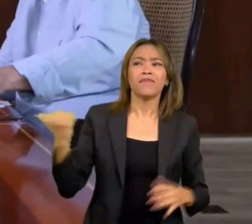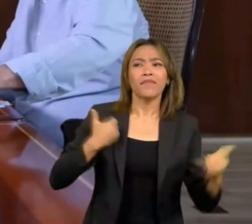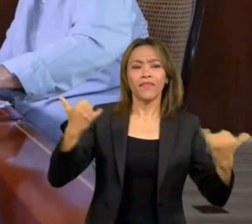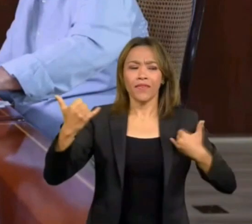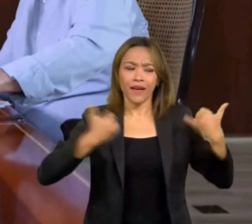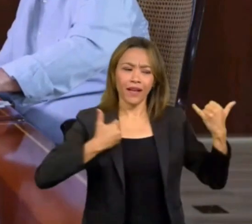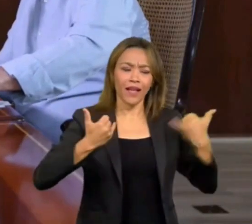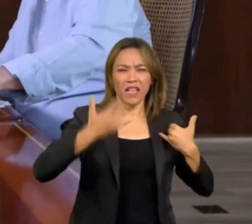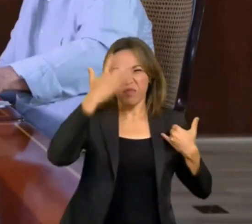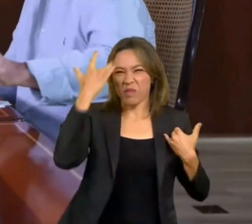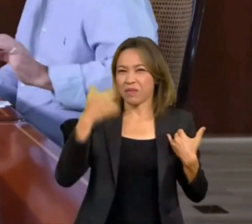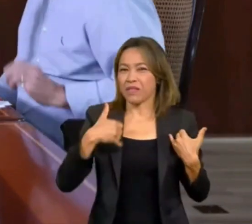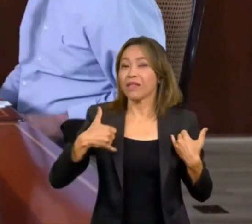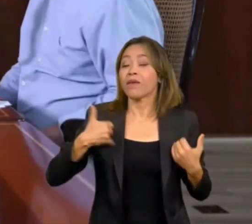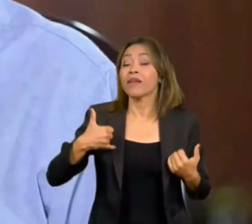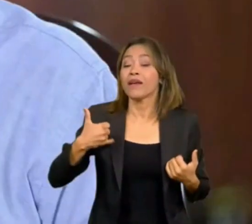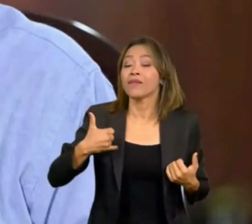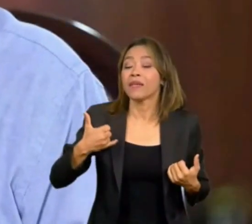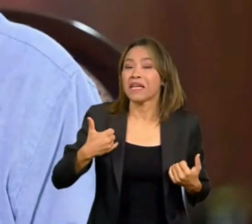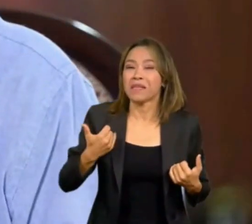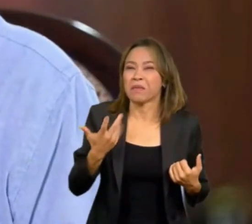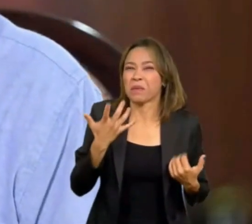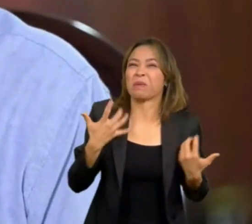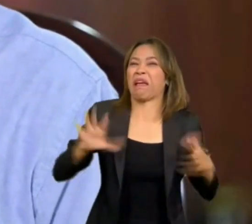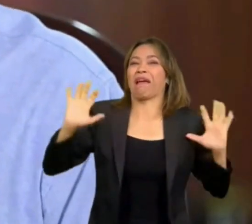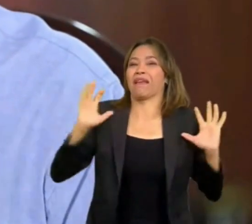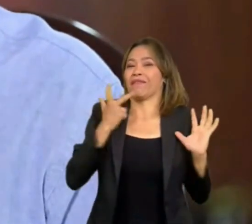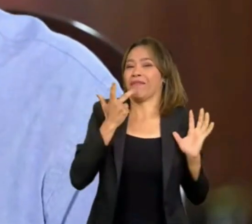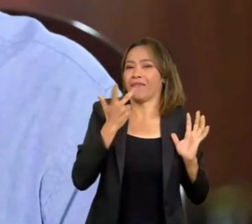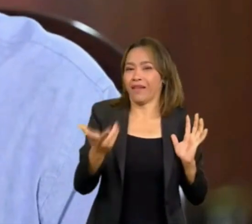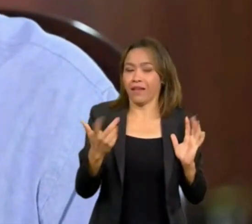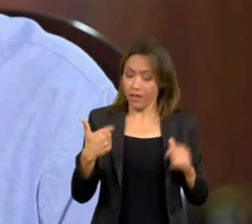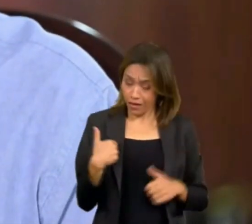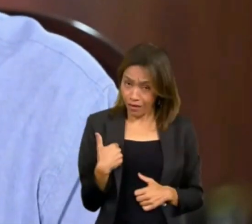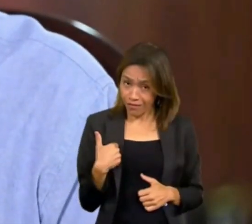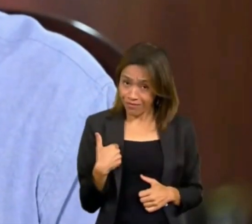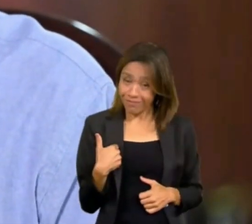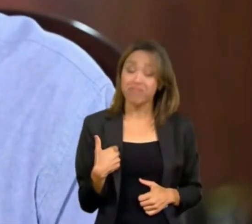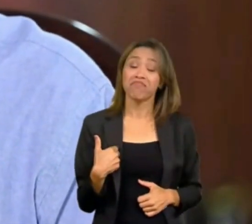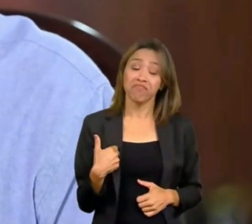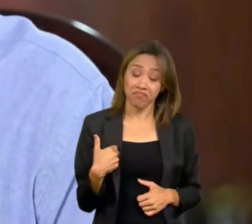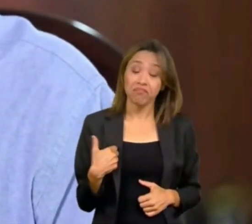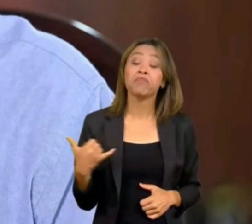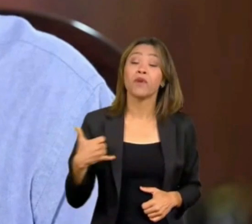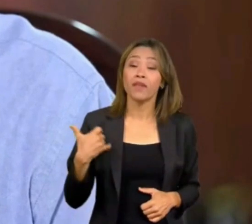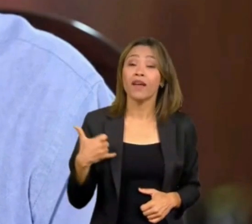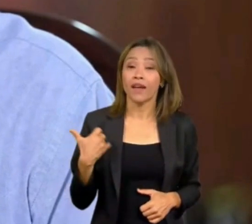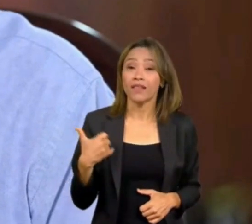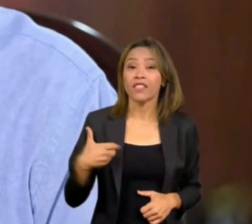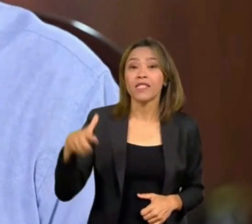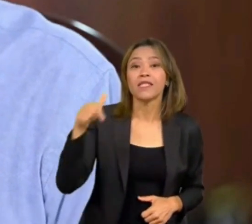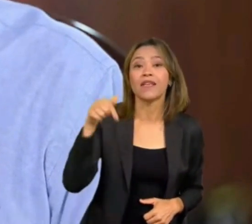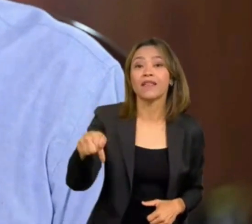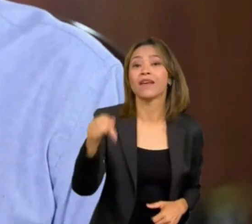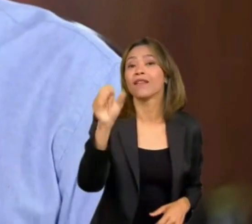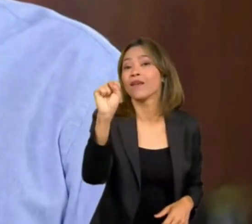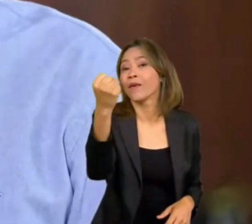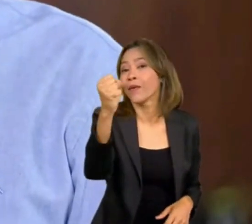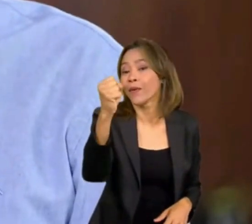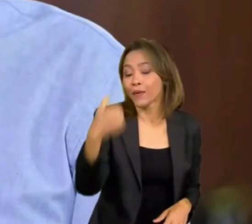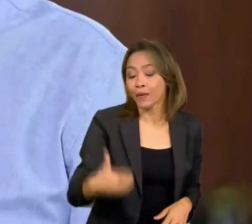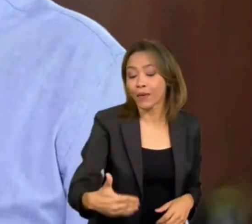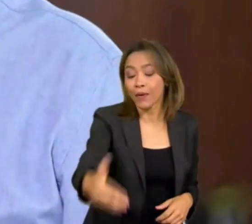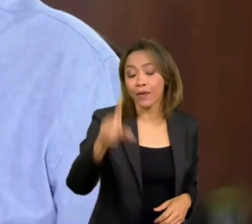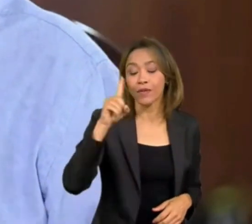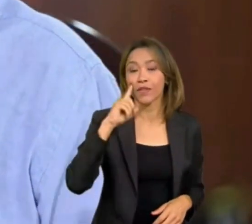de dizer a idade que tem, né? Eu sinceramente, eu vou fazer 78 anos, dia 27 de